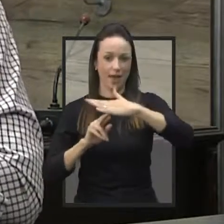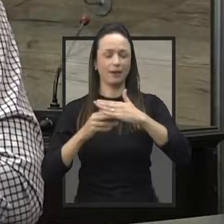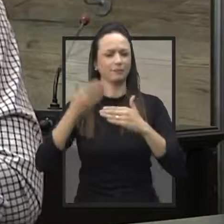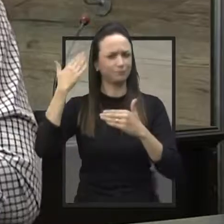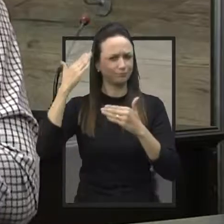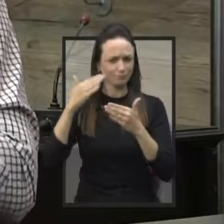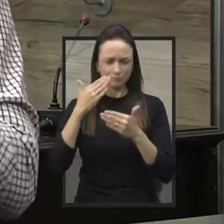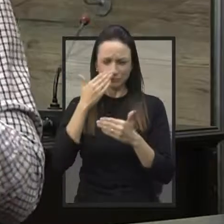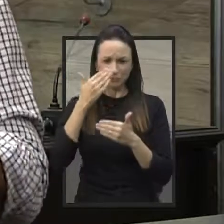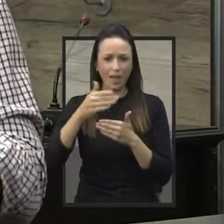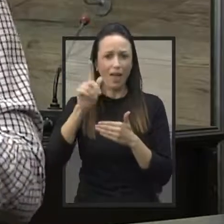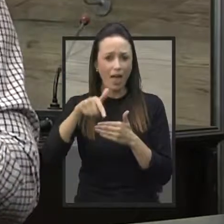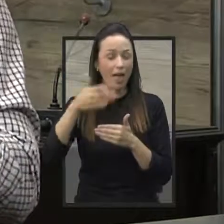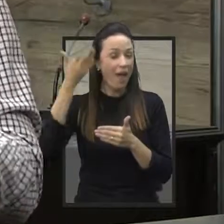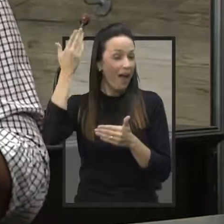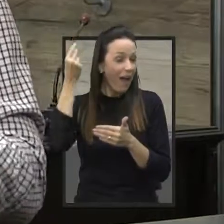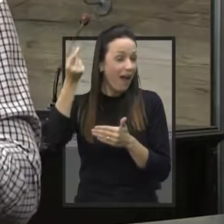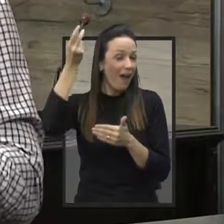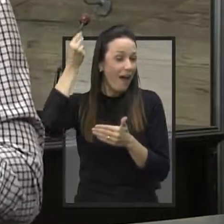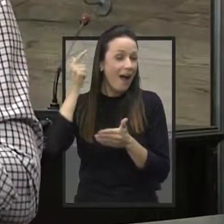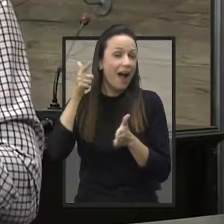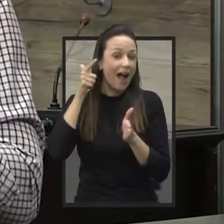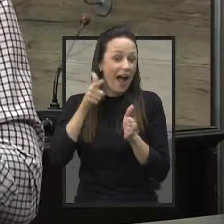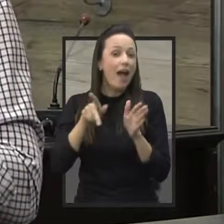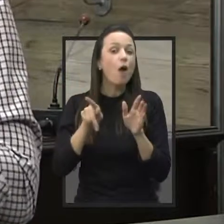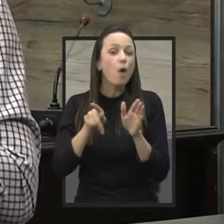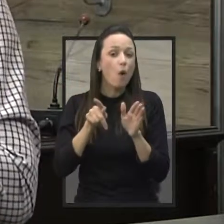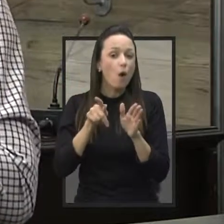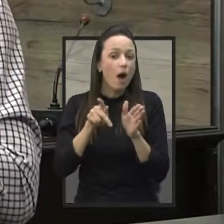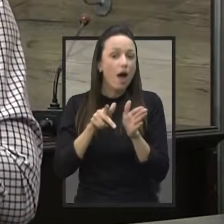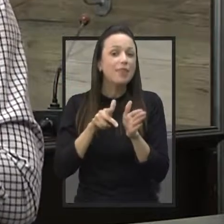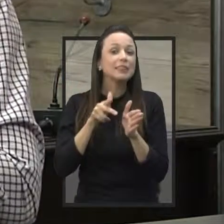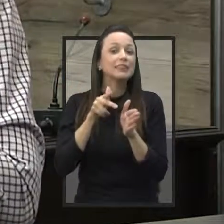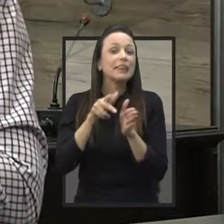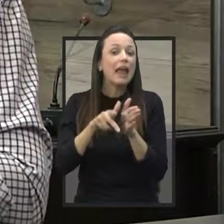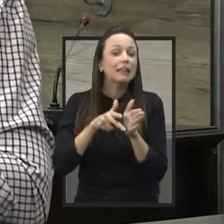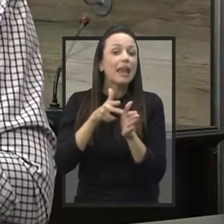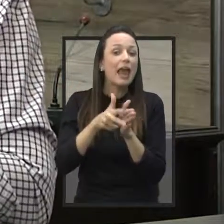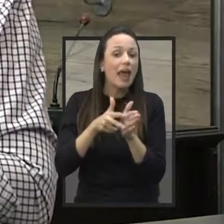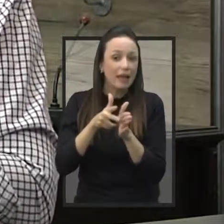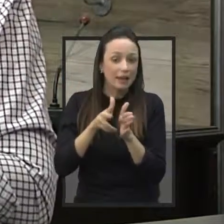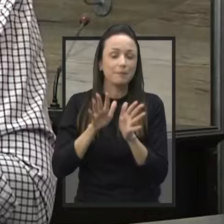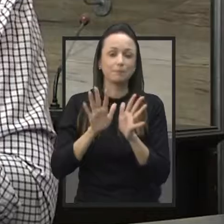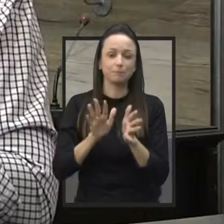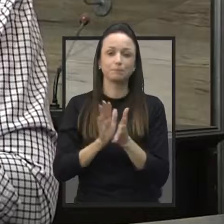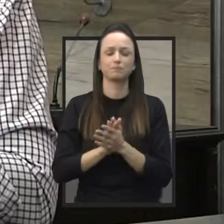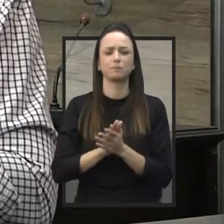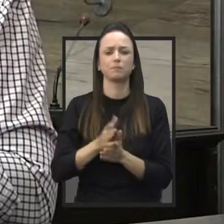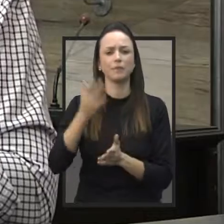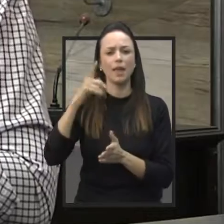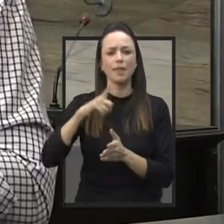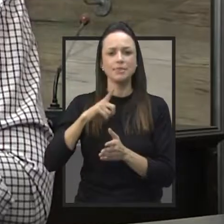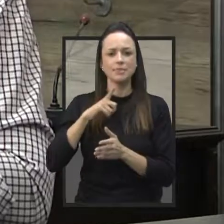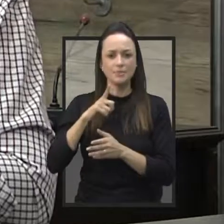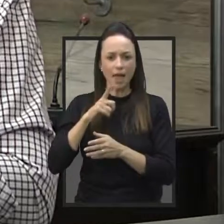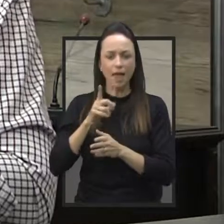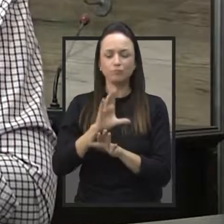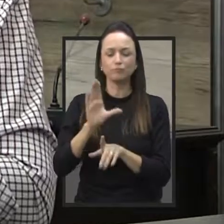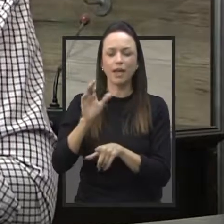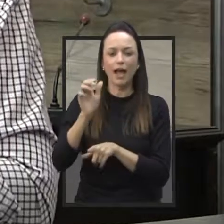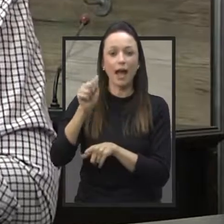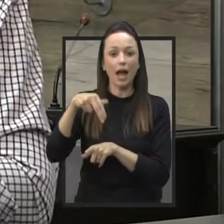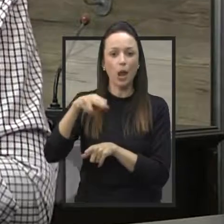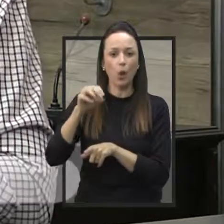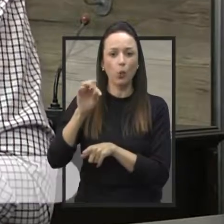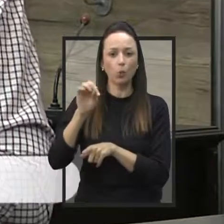muita gente não sabe disso, né? Os mais novos não sabem, mas ali era uma estação ferroviária e ali tinha o cano torto. Aquela